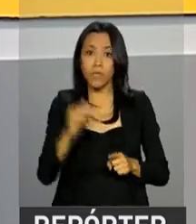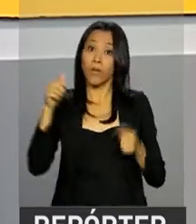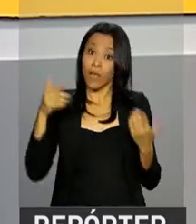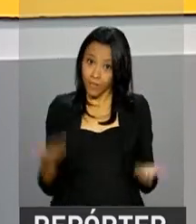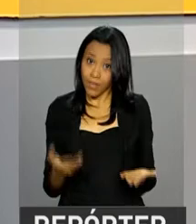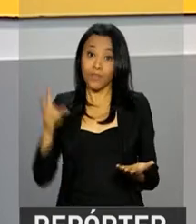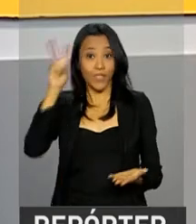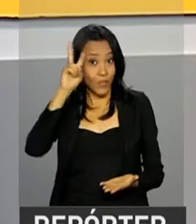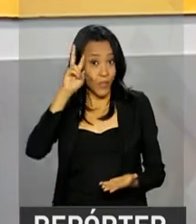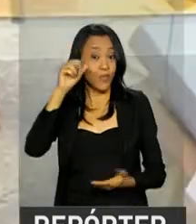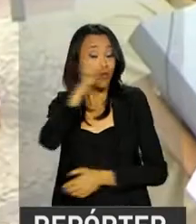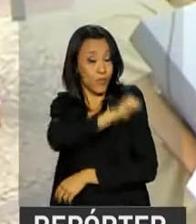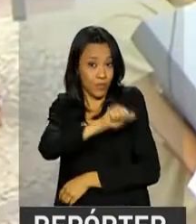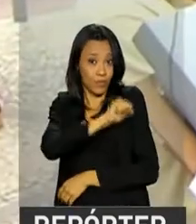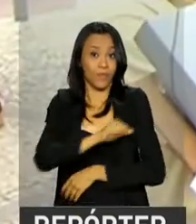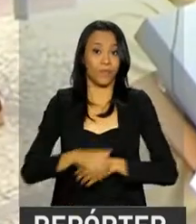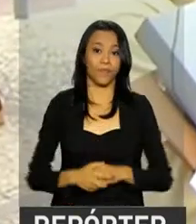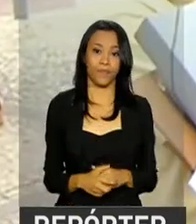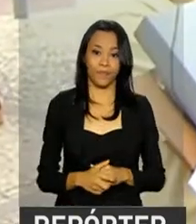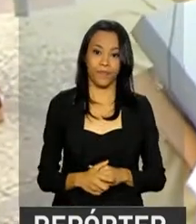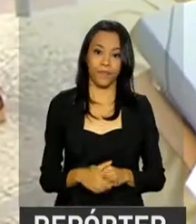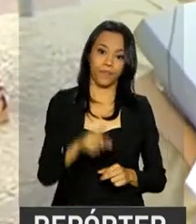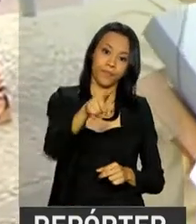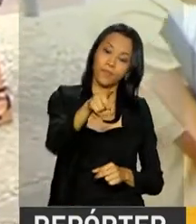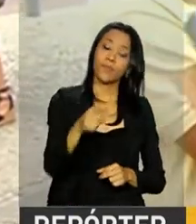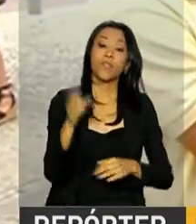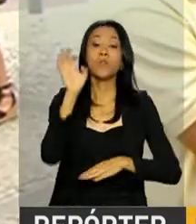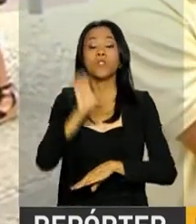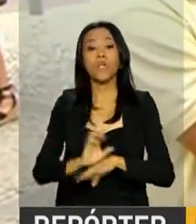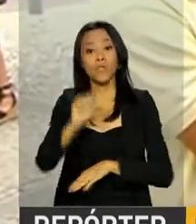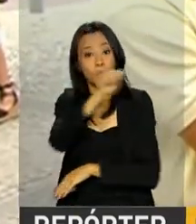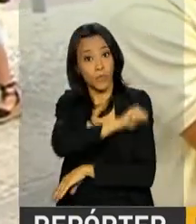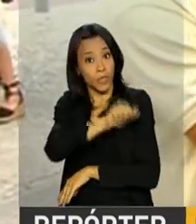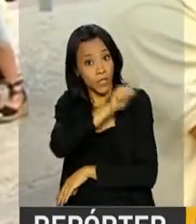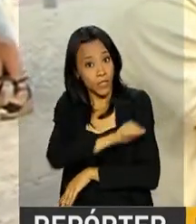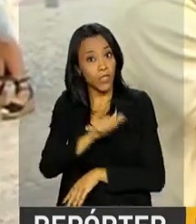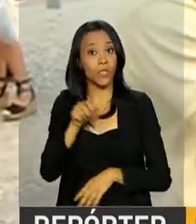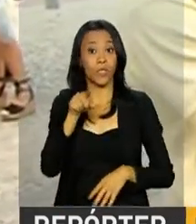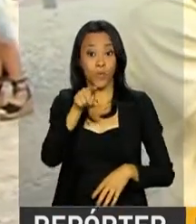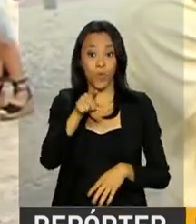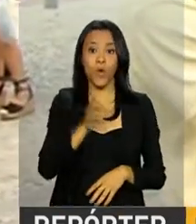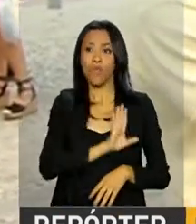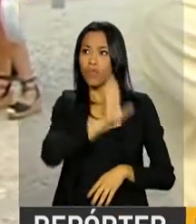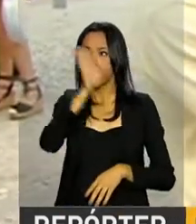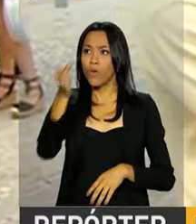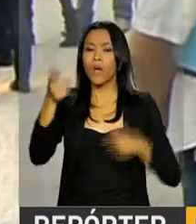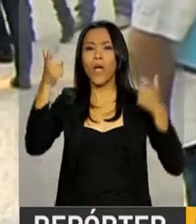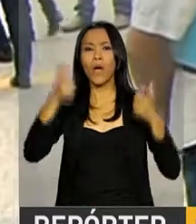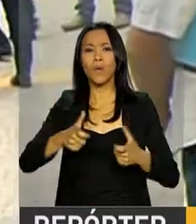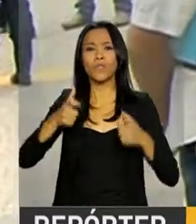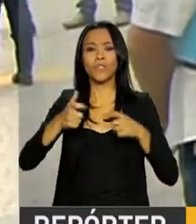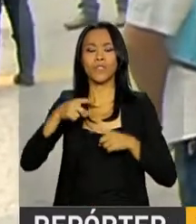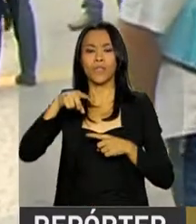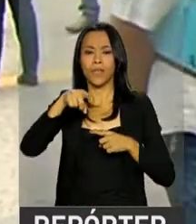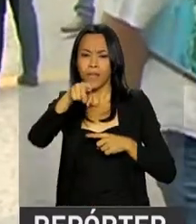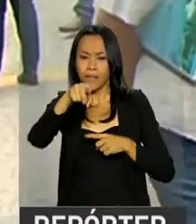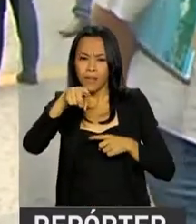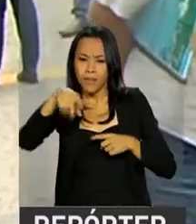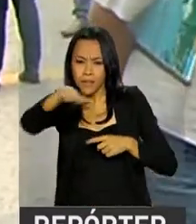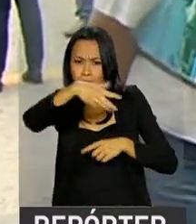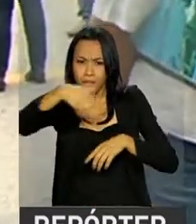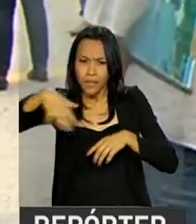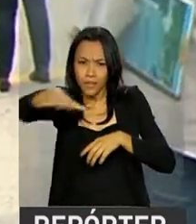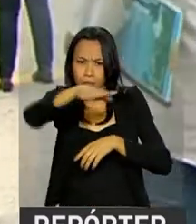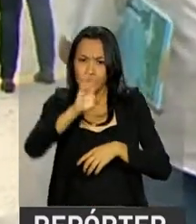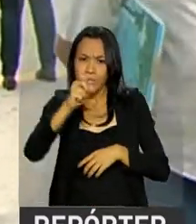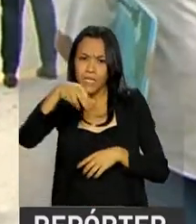Rio de Janeiro. No Rio de Janeiro, a fiscalização foi realizada no Pão de Açúcar e verificou se